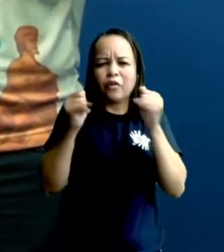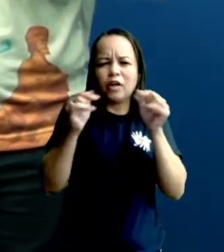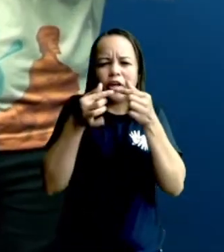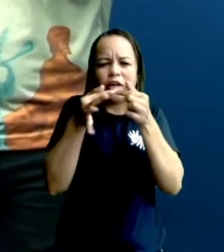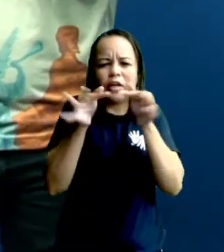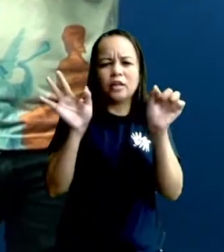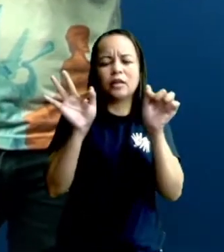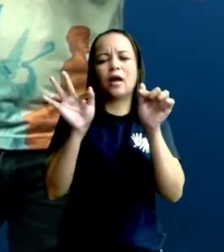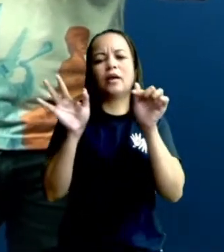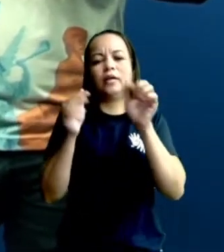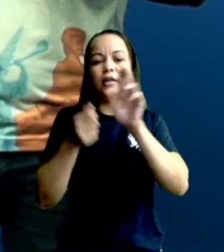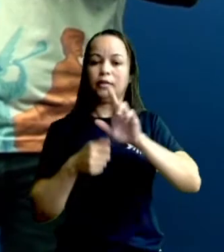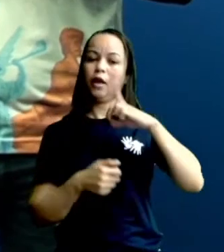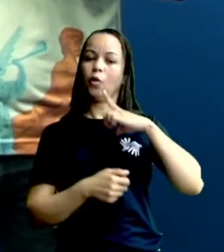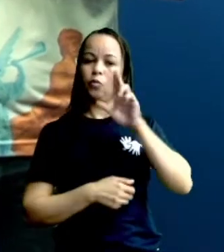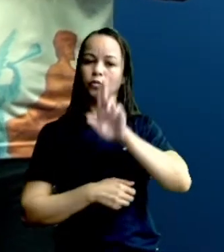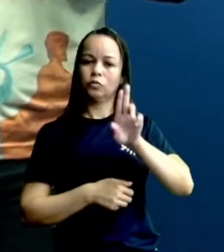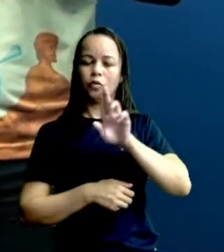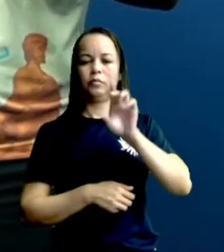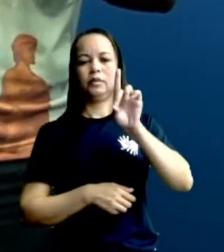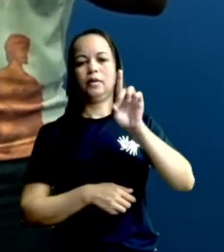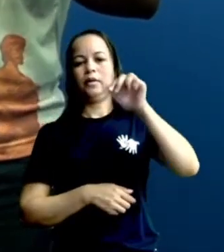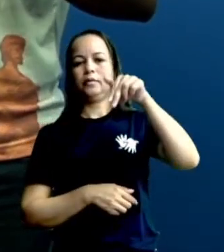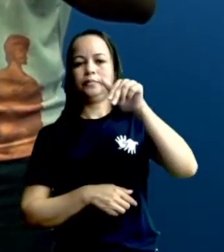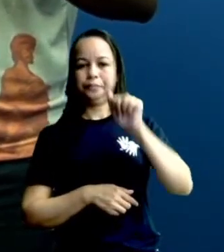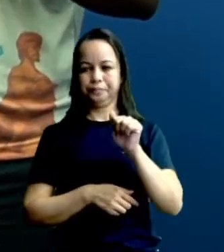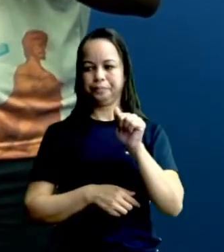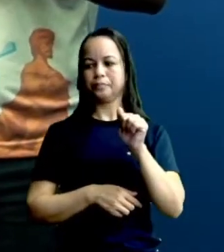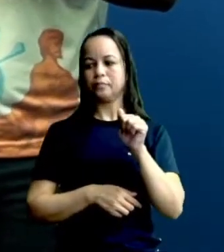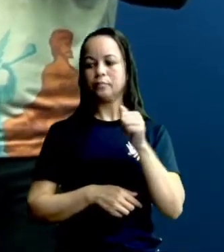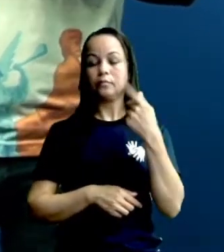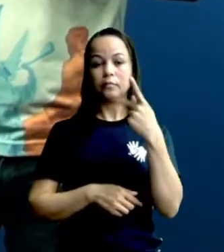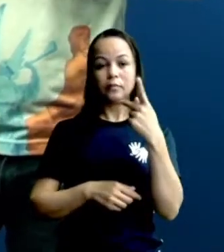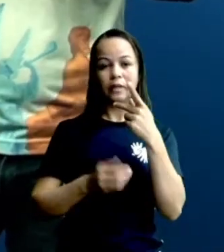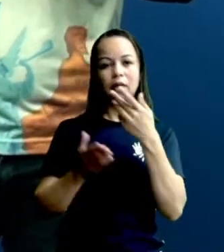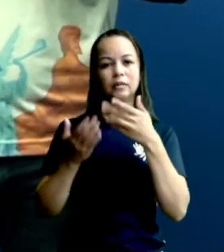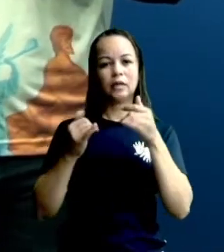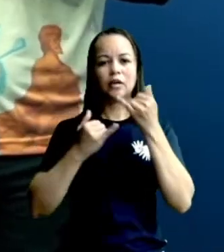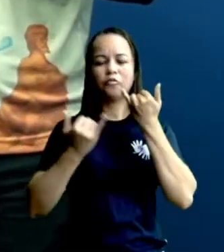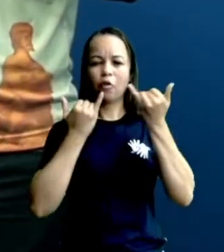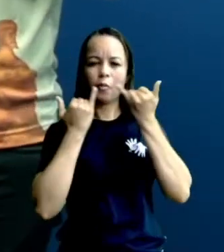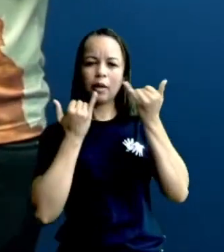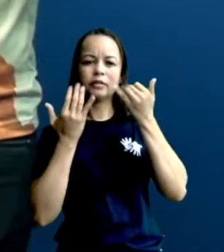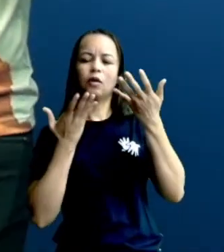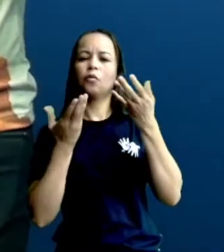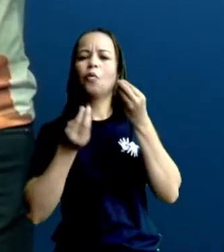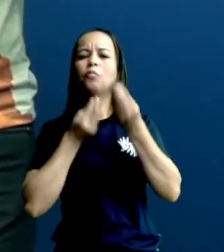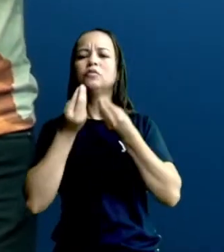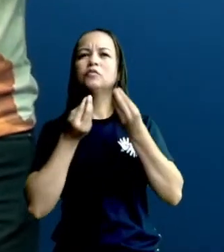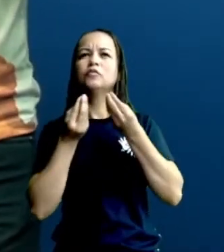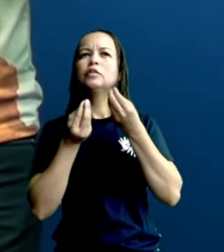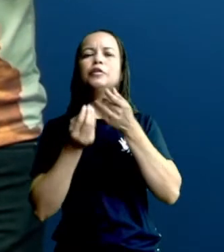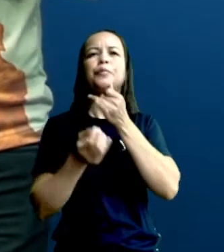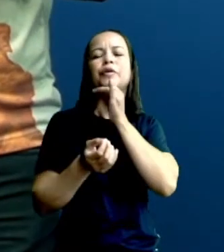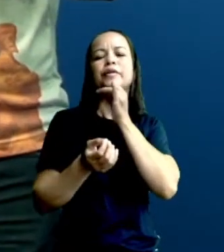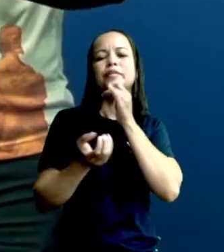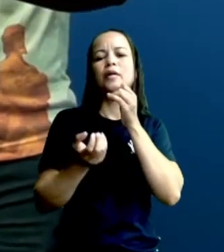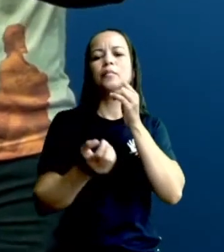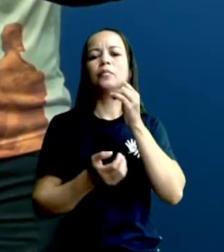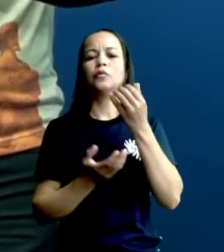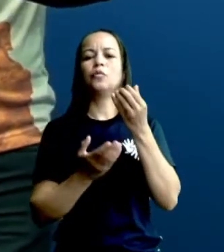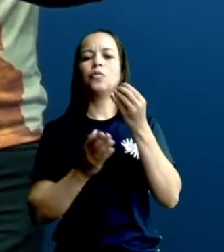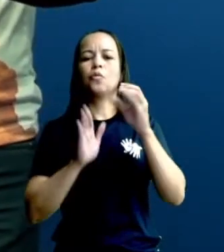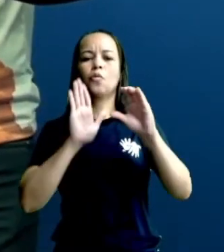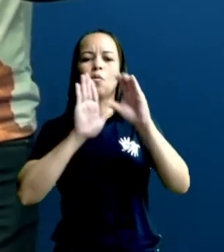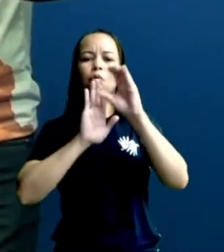de DNA. Esse DNA possui toda a informação como se fosse um código de barra que diz tudo o que